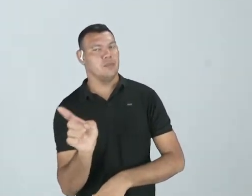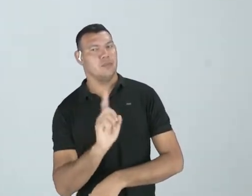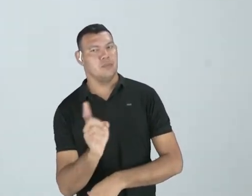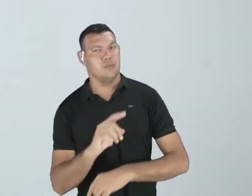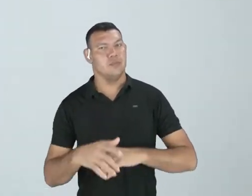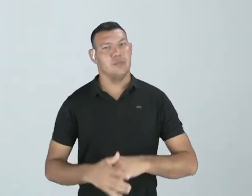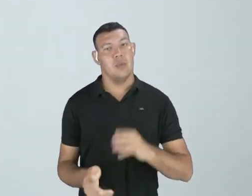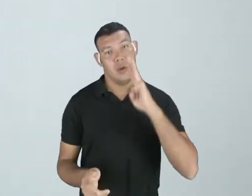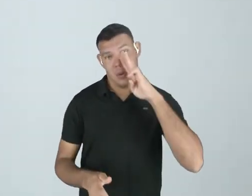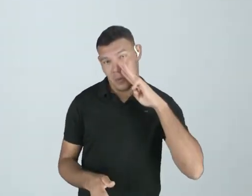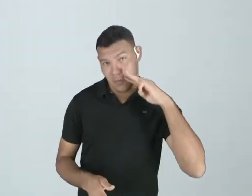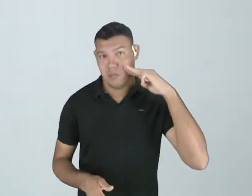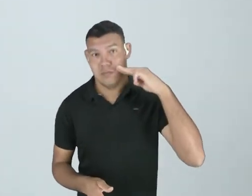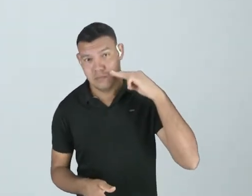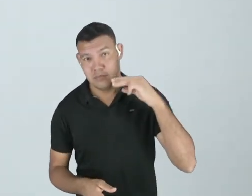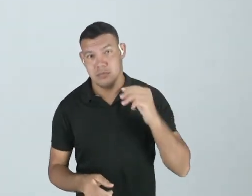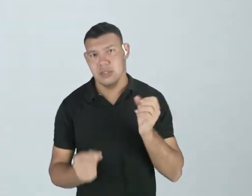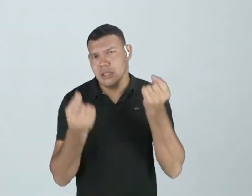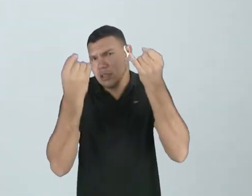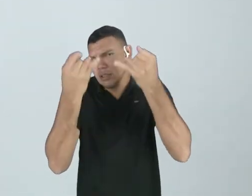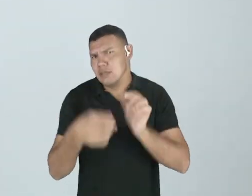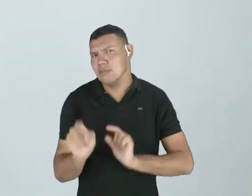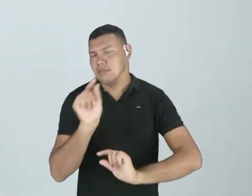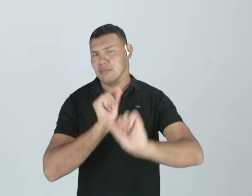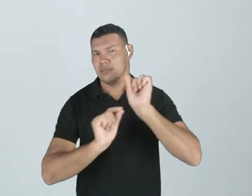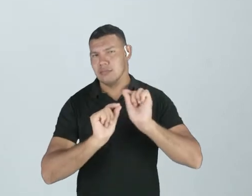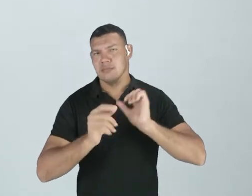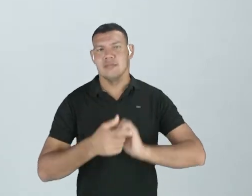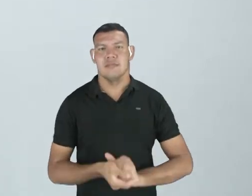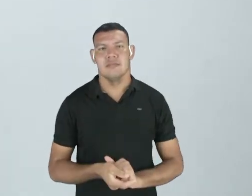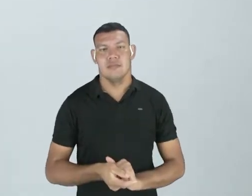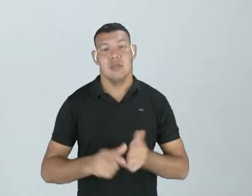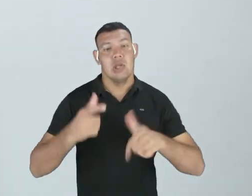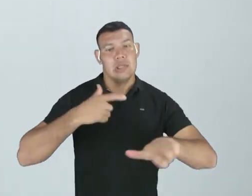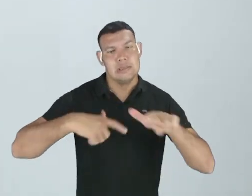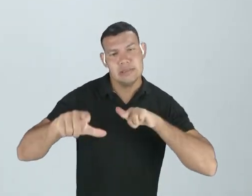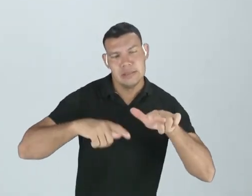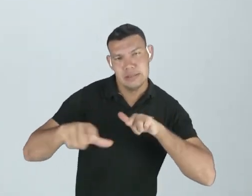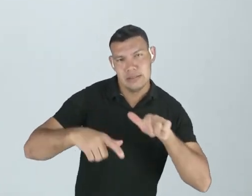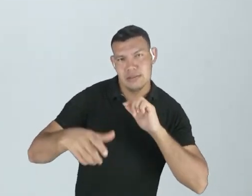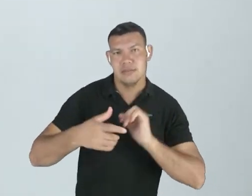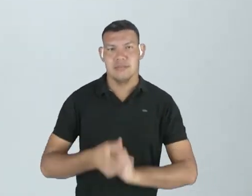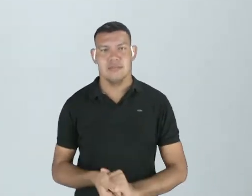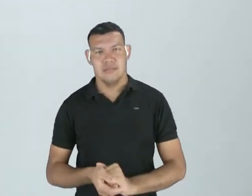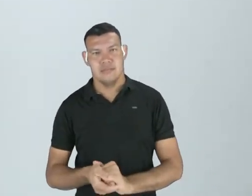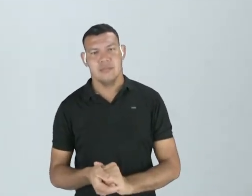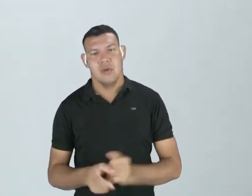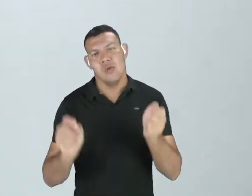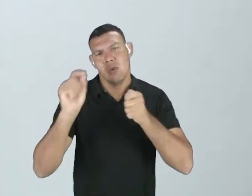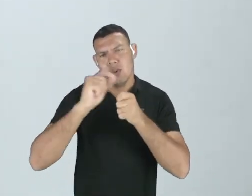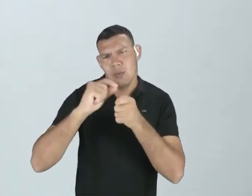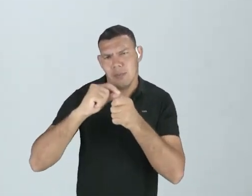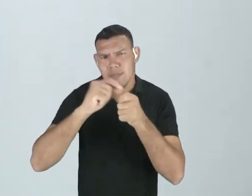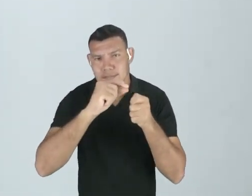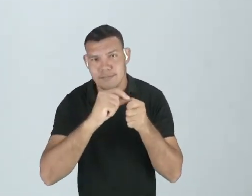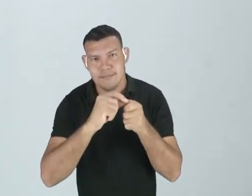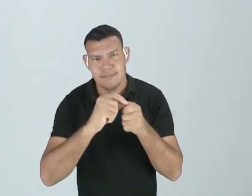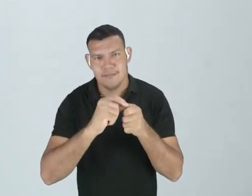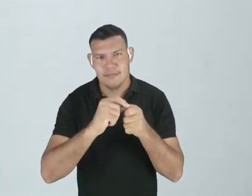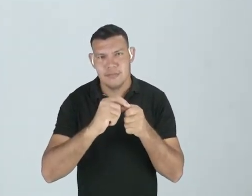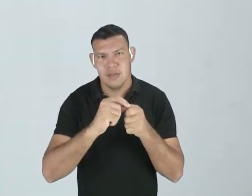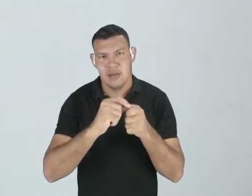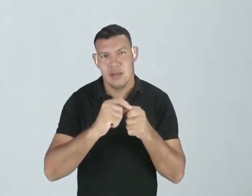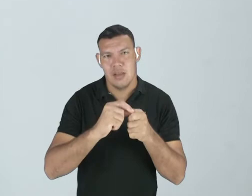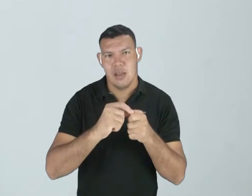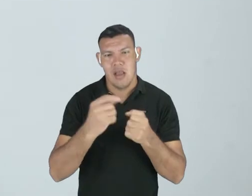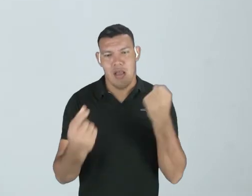que o Marx estava tentando afirmar. Por exemplo, os trabalhadores que trabalham na produção da Ferrari andam